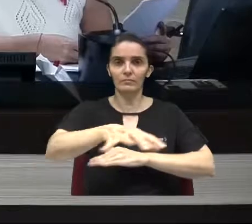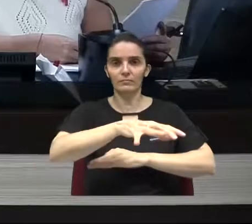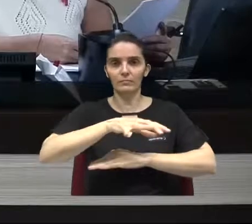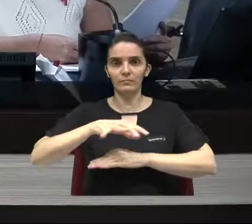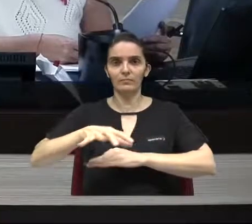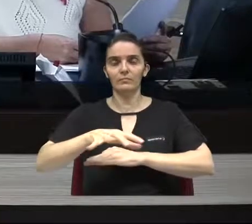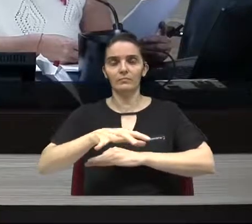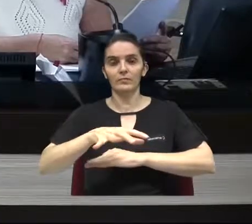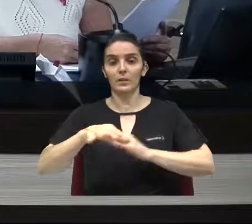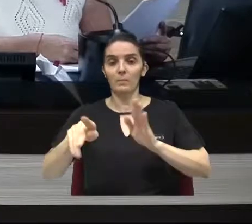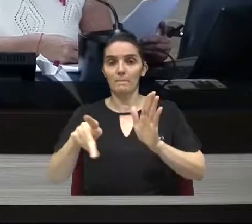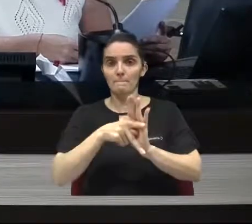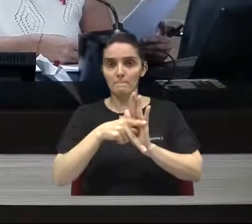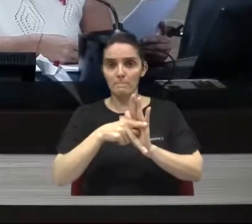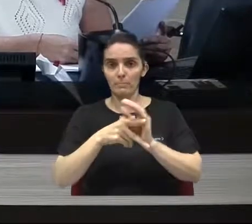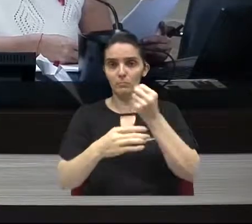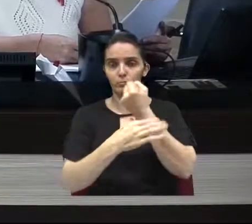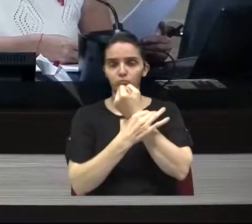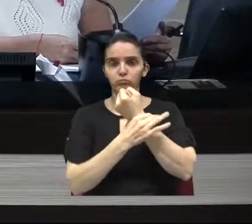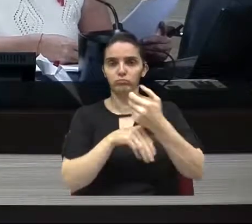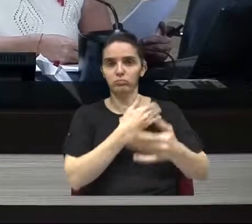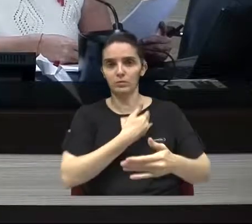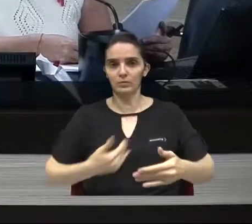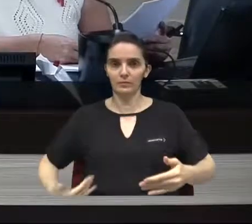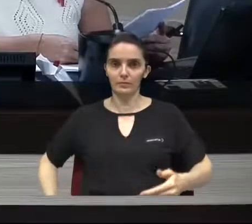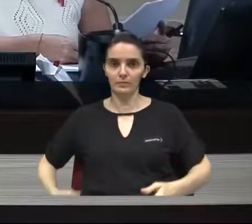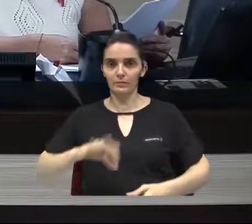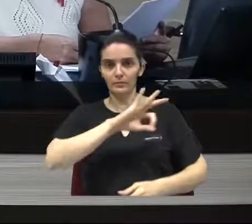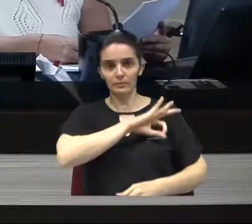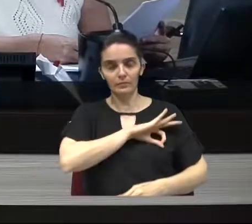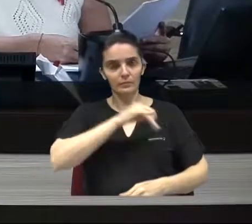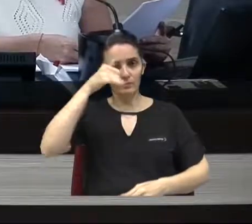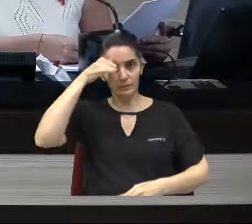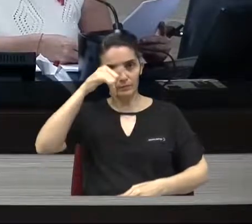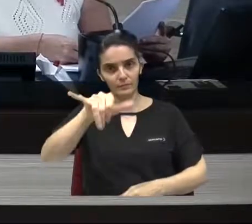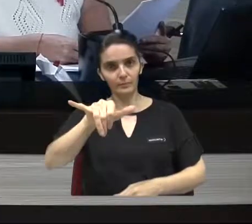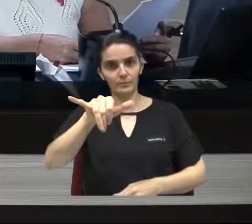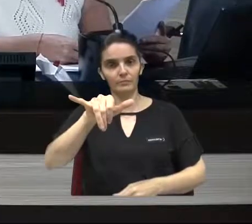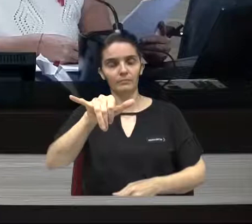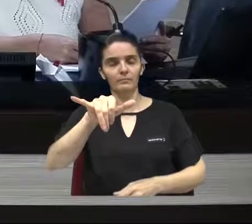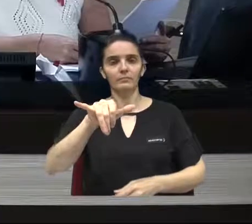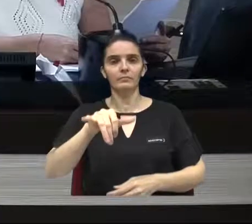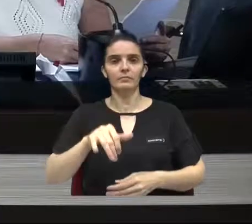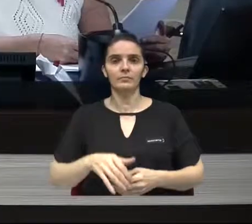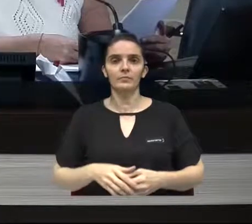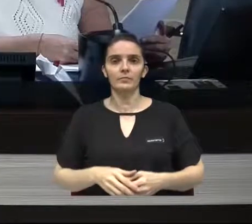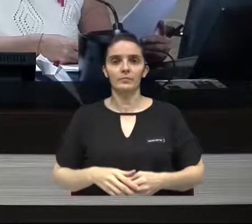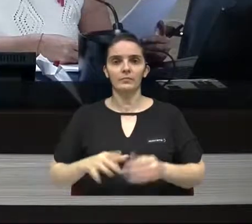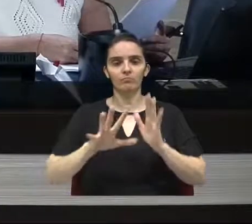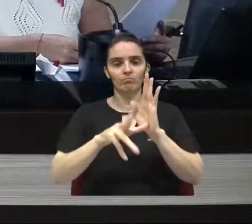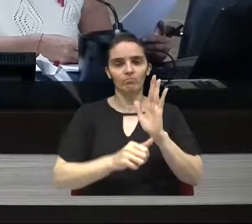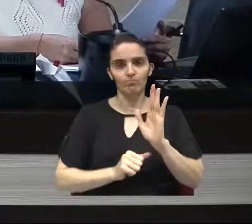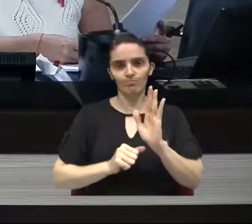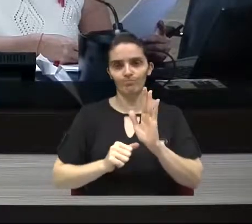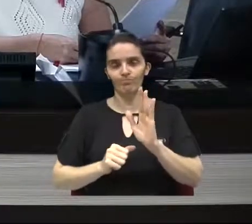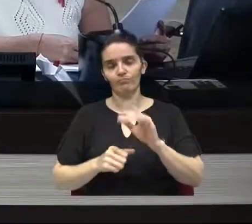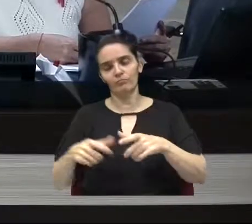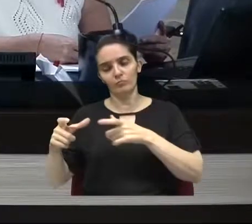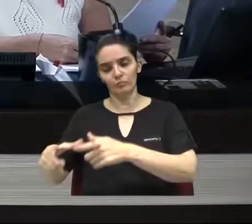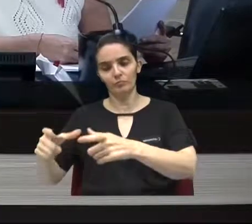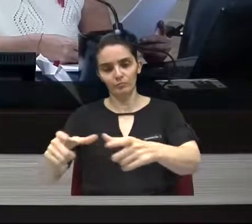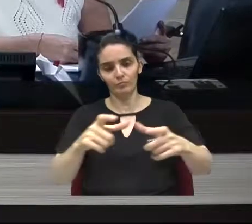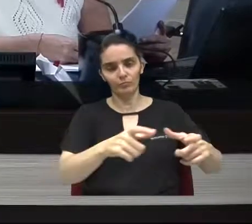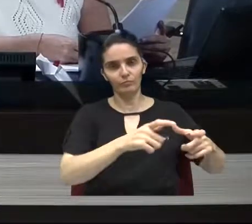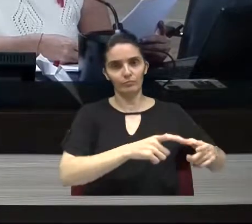do governo e segurança pública, policiamento preventivo comunitário e combate à criminalidade nos logradouros,